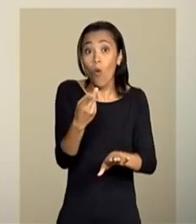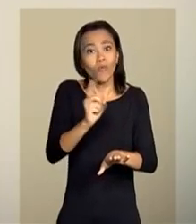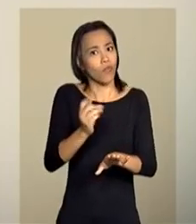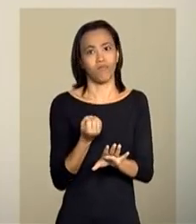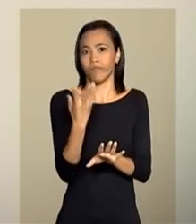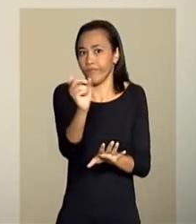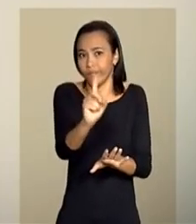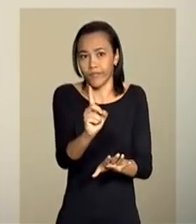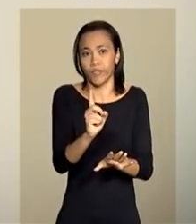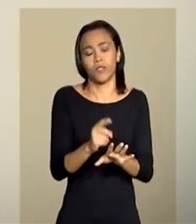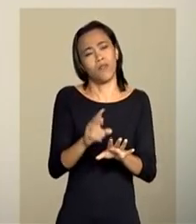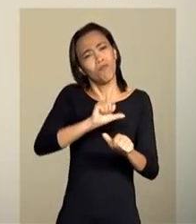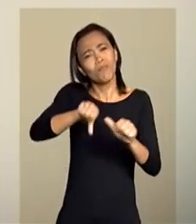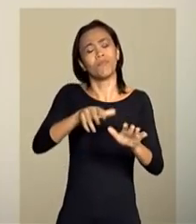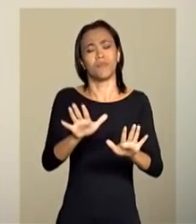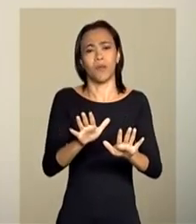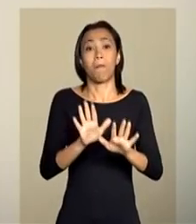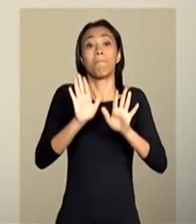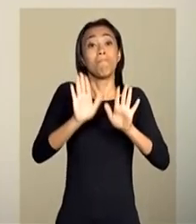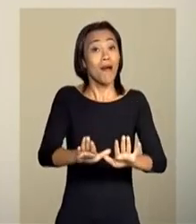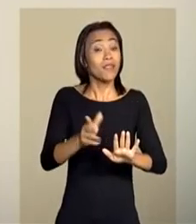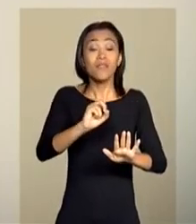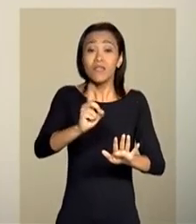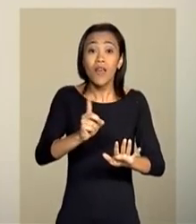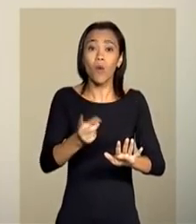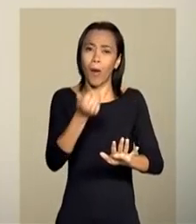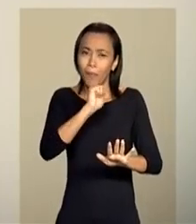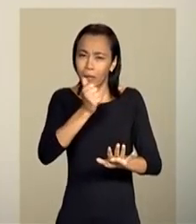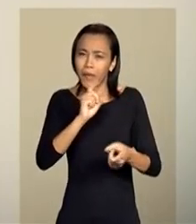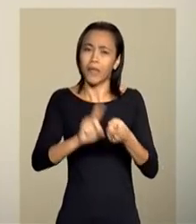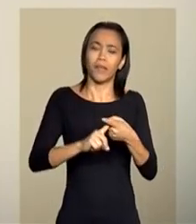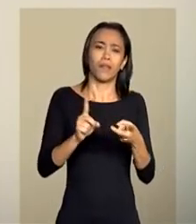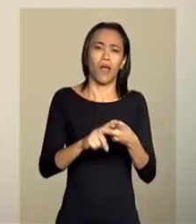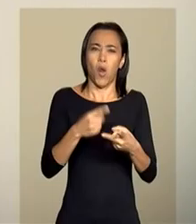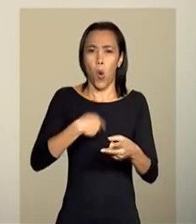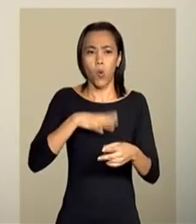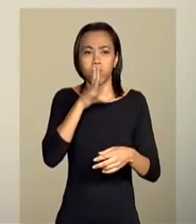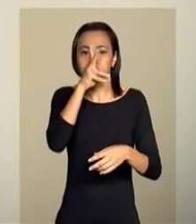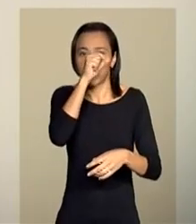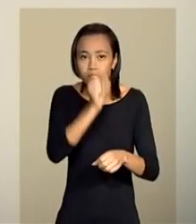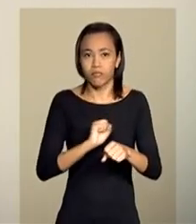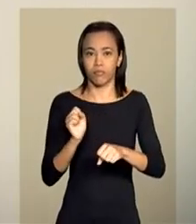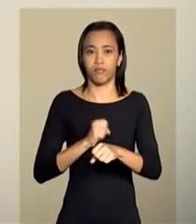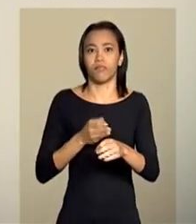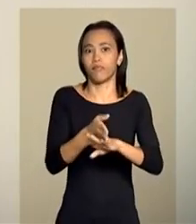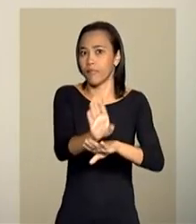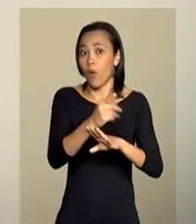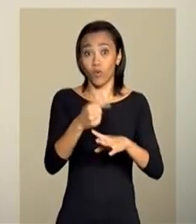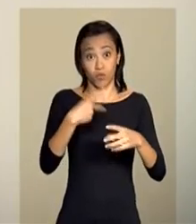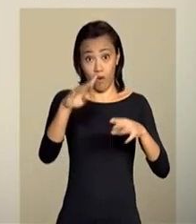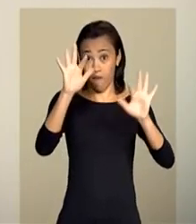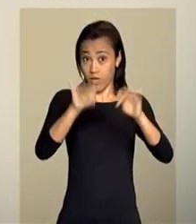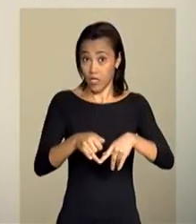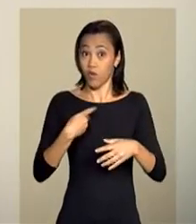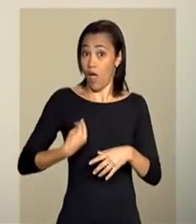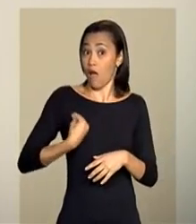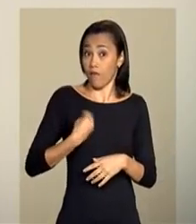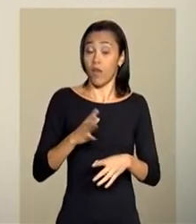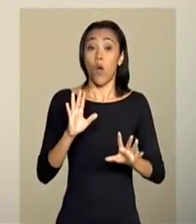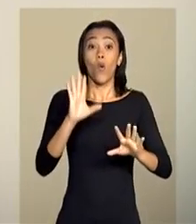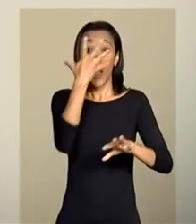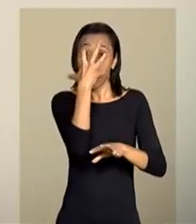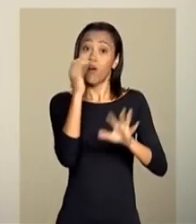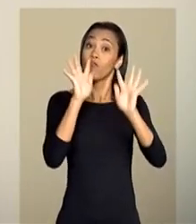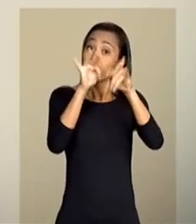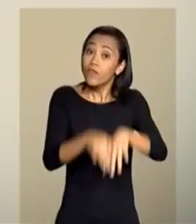não viaje adia viagem mas não deixe nem a bebida e nem imprudência estragar a sua festa e a sua vida o carnaval